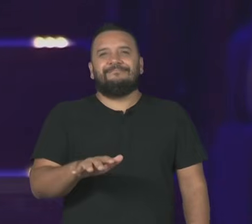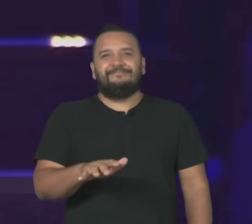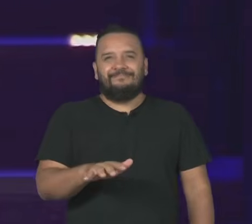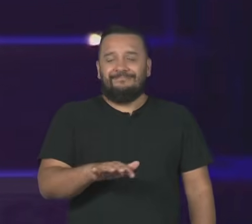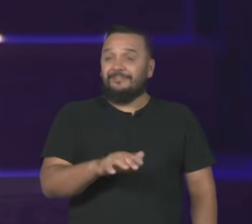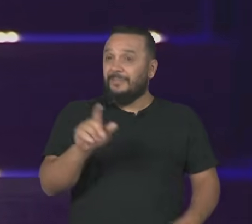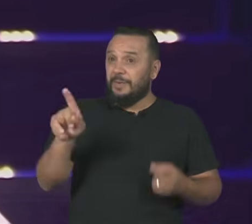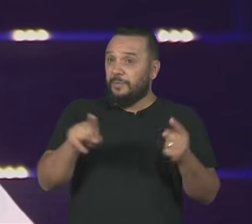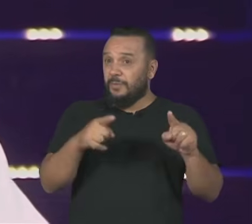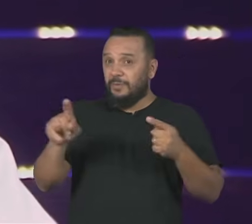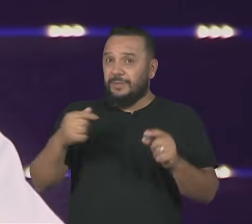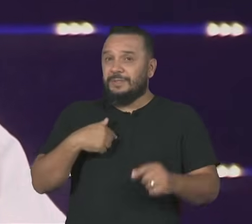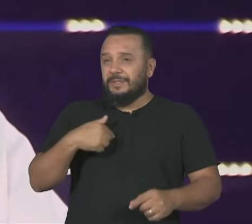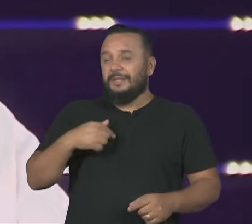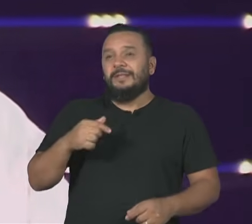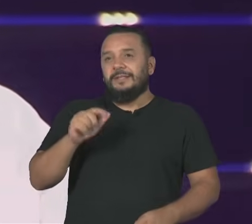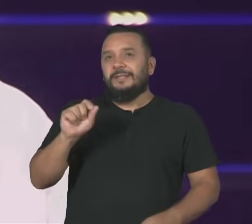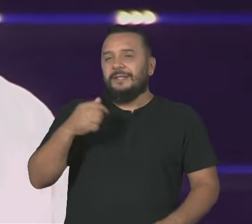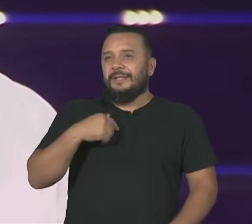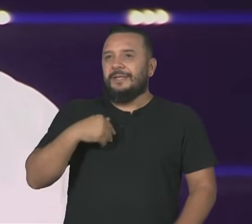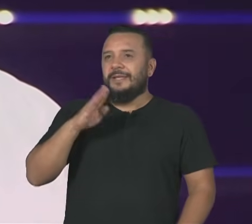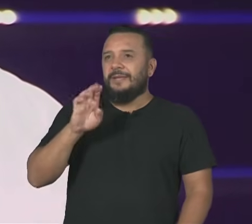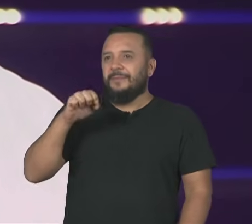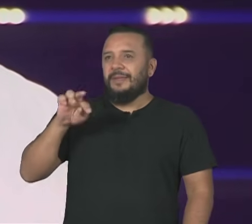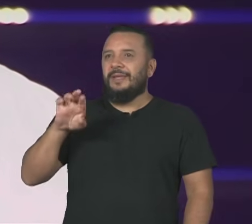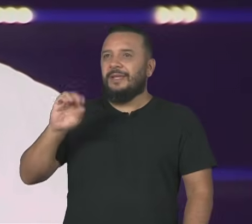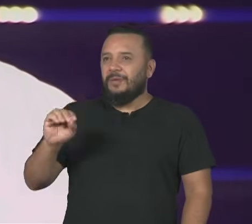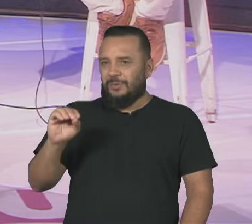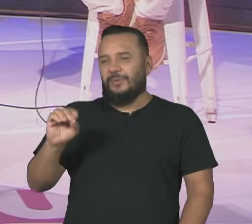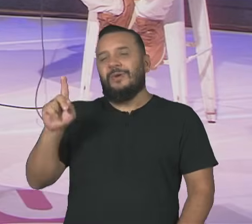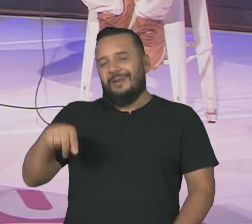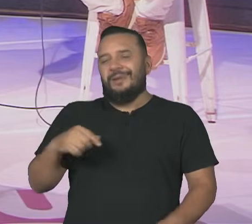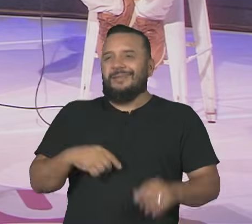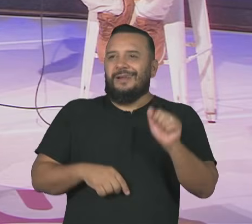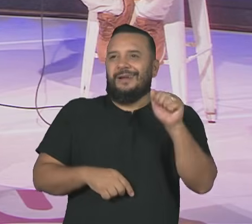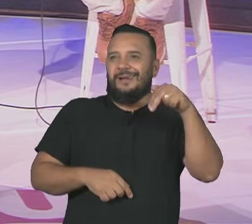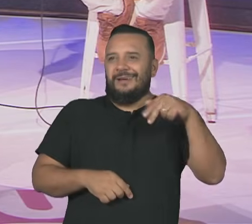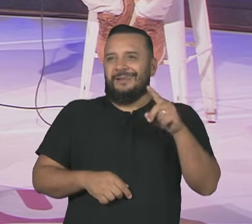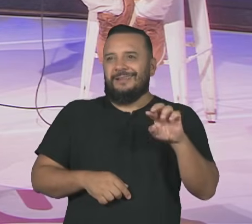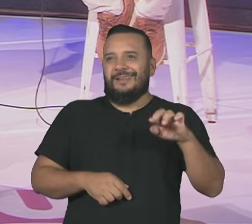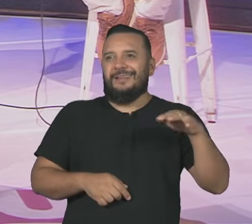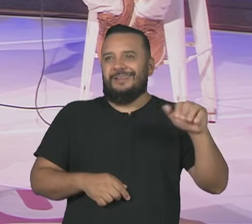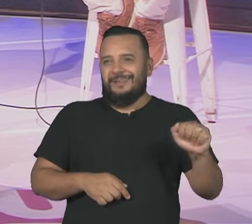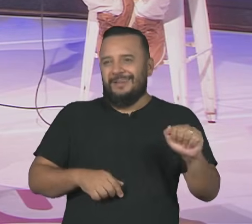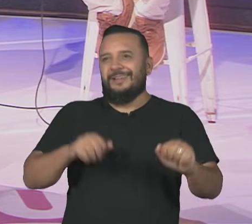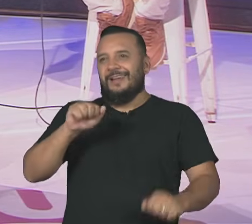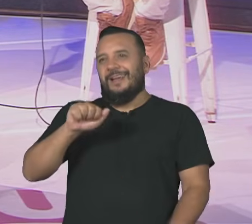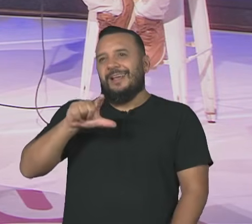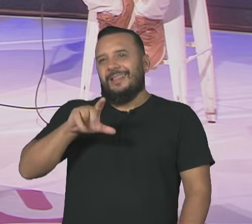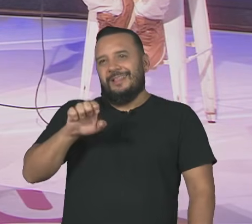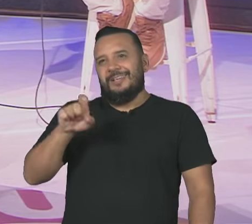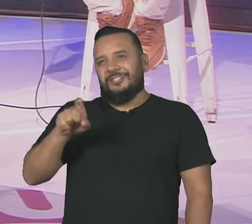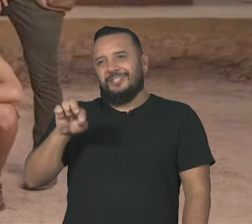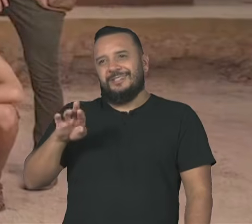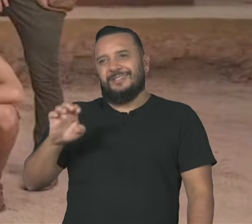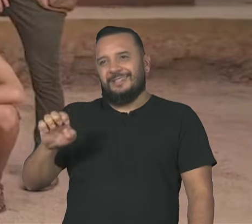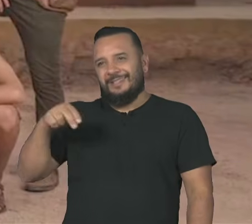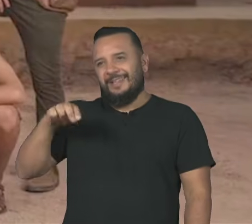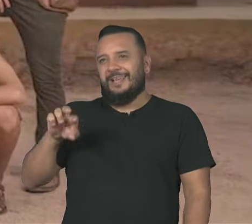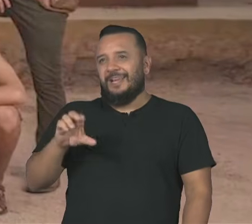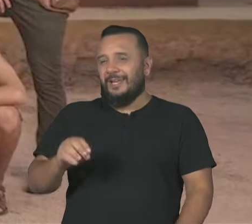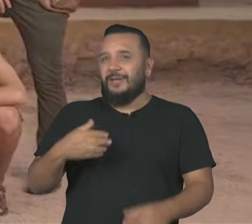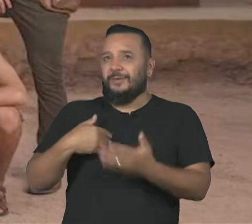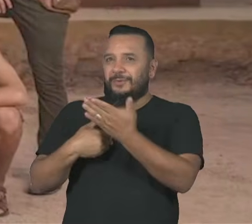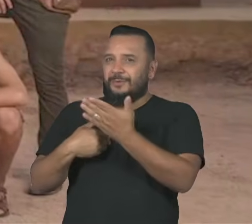O nome dessa é Vento. Ela foi tema da Andréa Beltrão, do Alexandre Nero, do